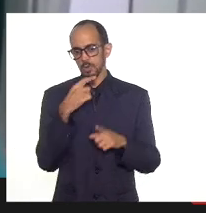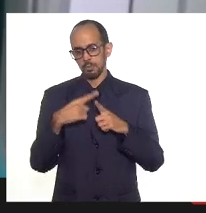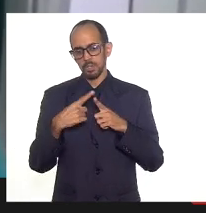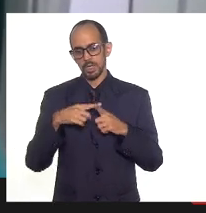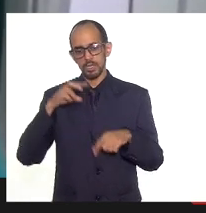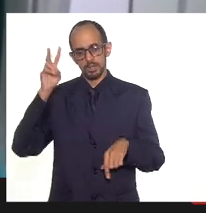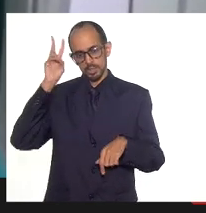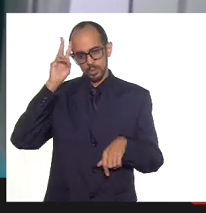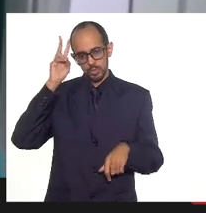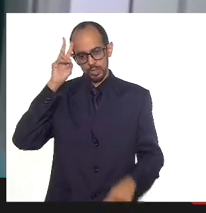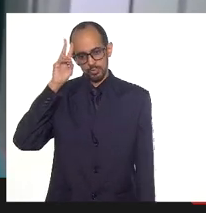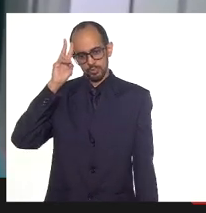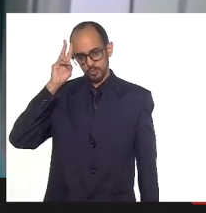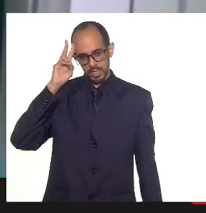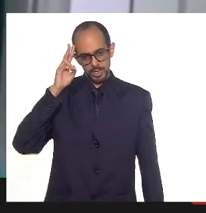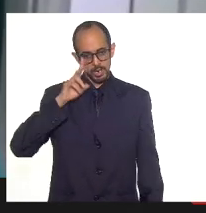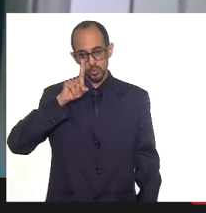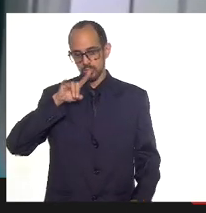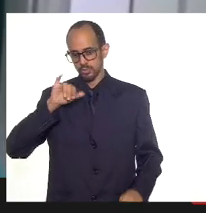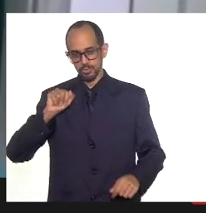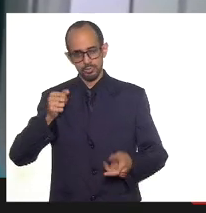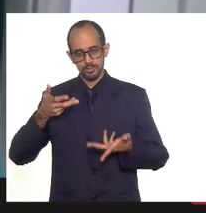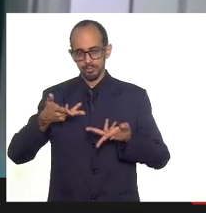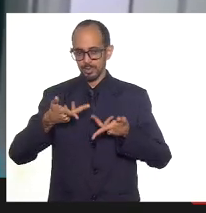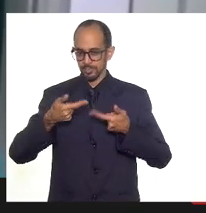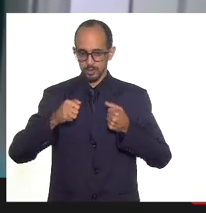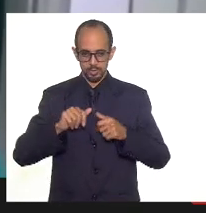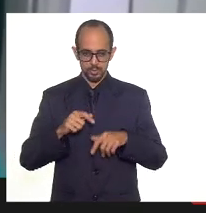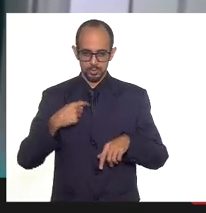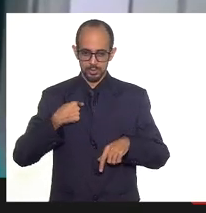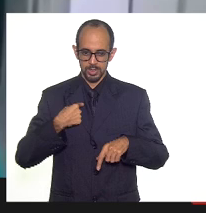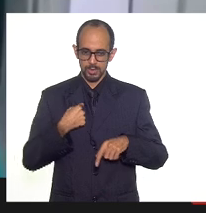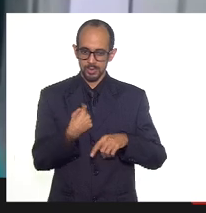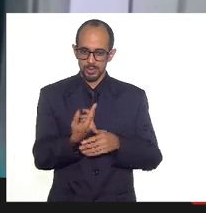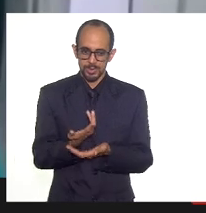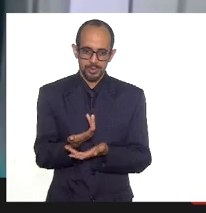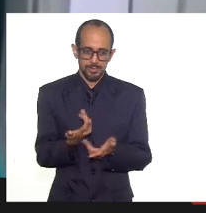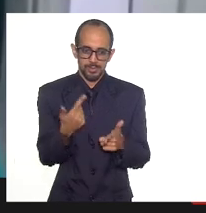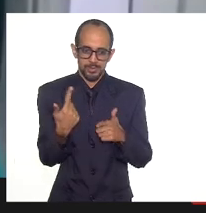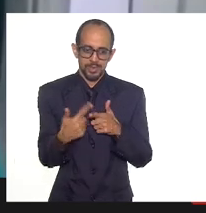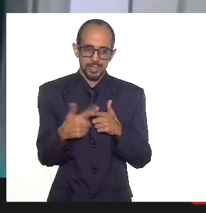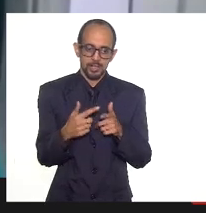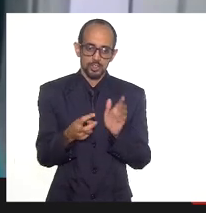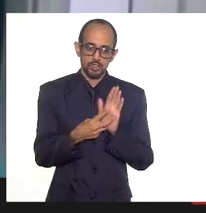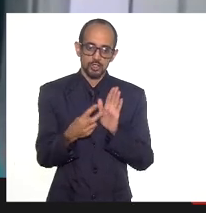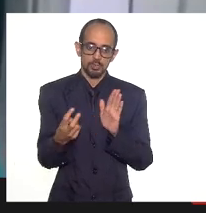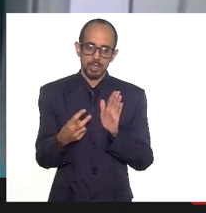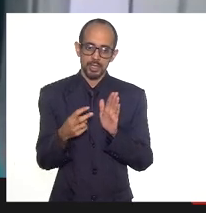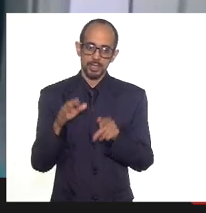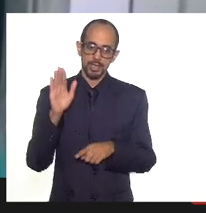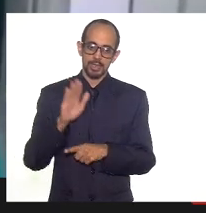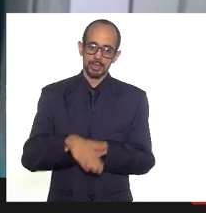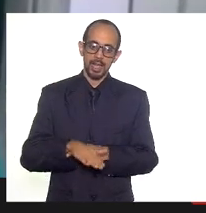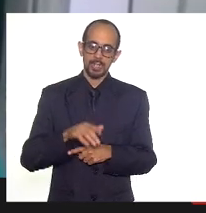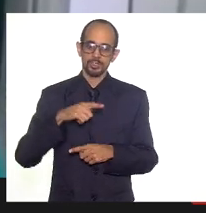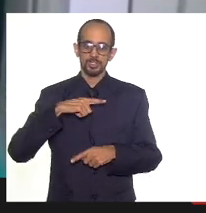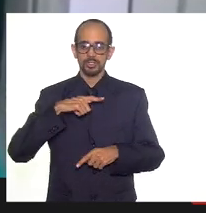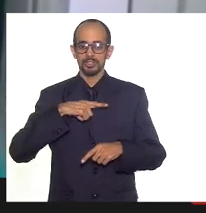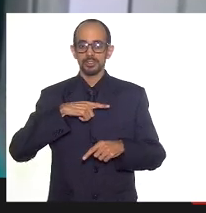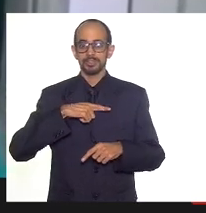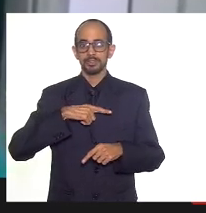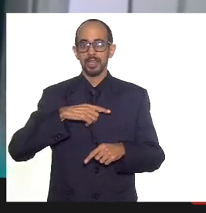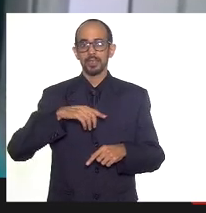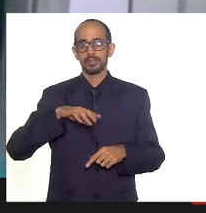assim. Segunda-feira virou um dia incrível, Mauro, porque assim, de manhã e à tarde tem 3-4